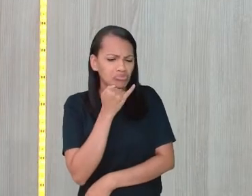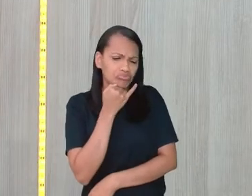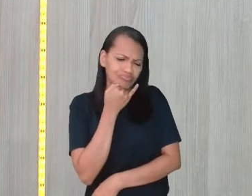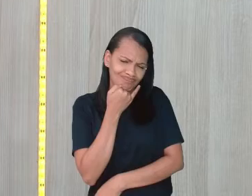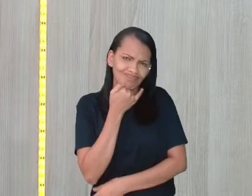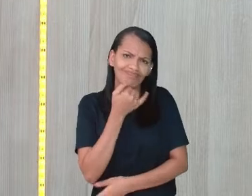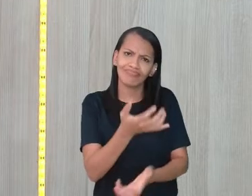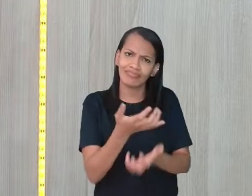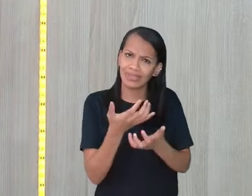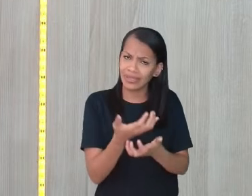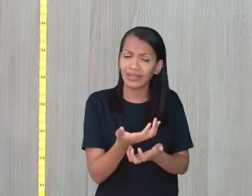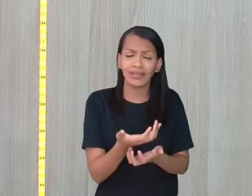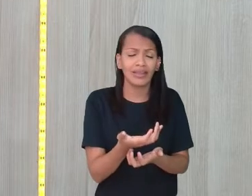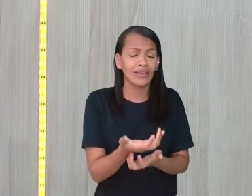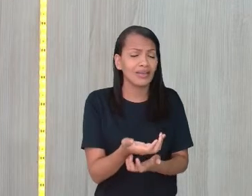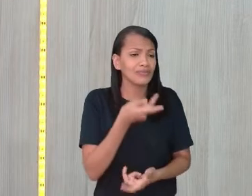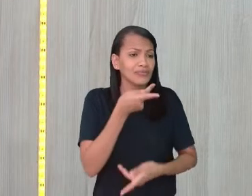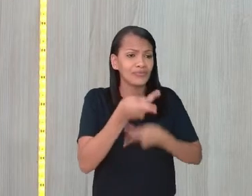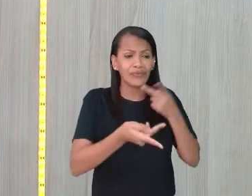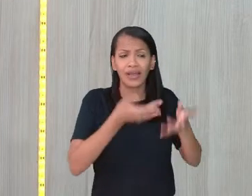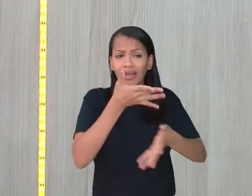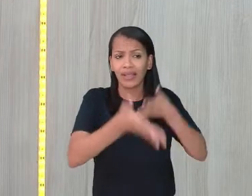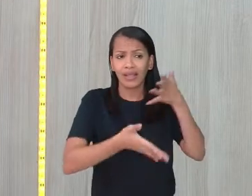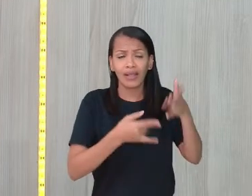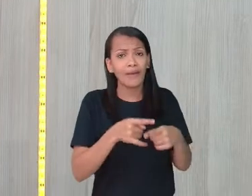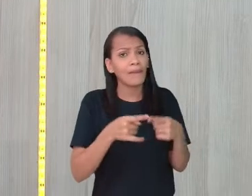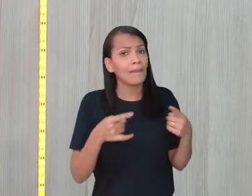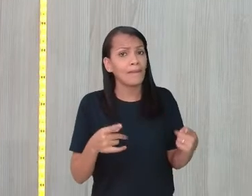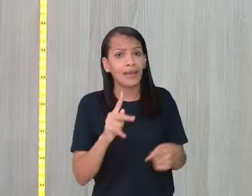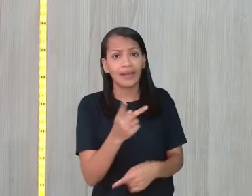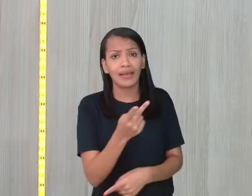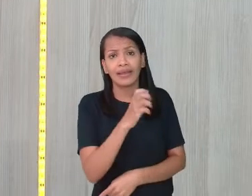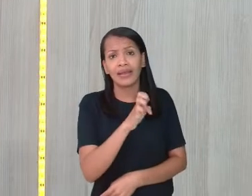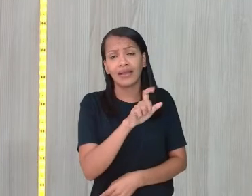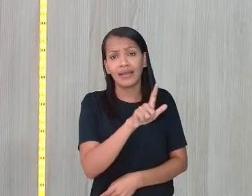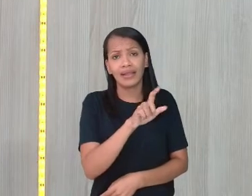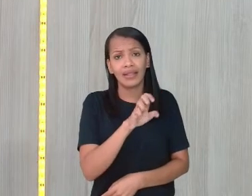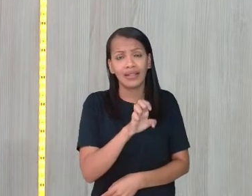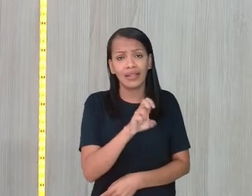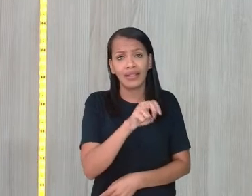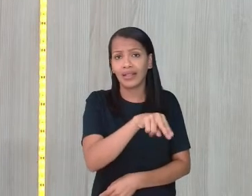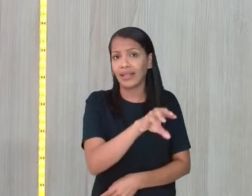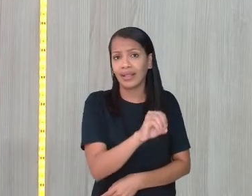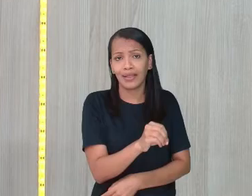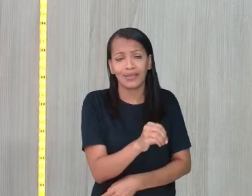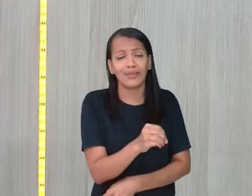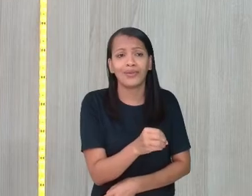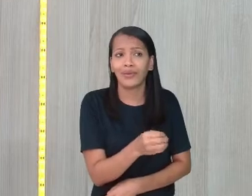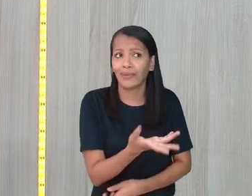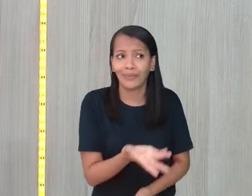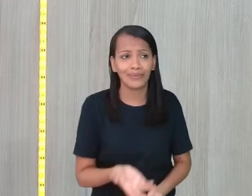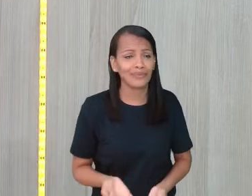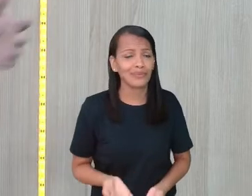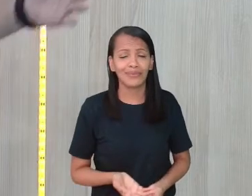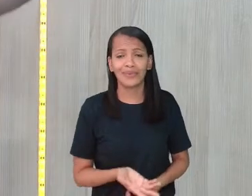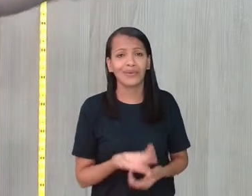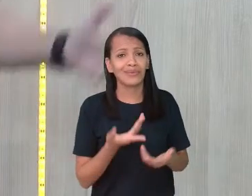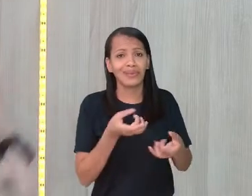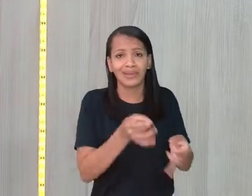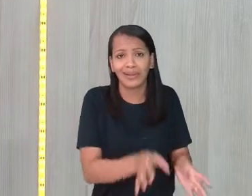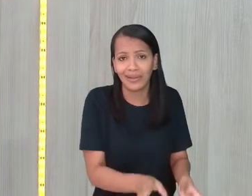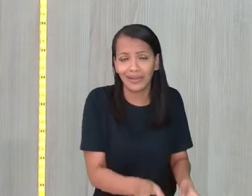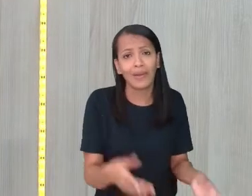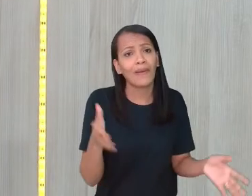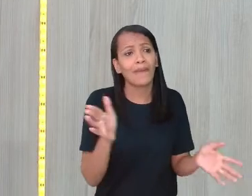queria falar um bocado de coisa, mas Ellen não deixa, né, pessoal? Ellen não deixa, certo? E o tempo